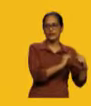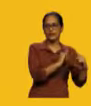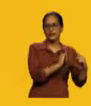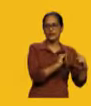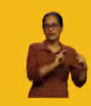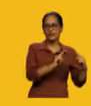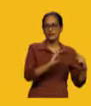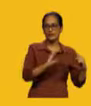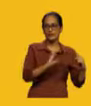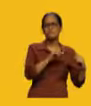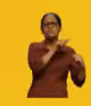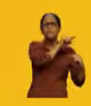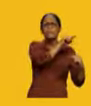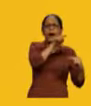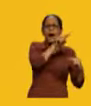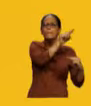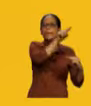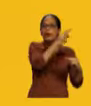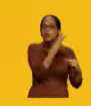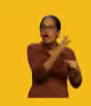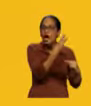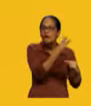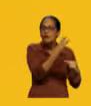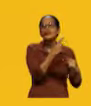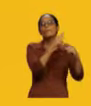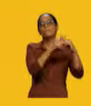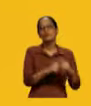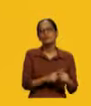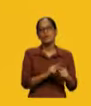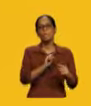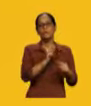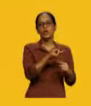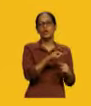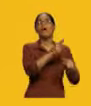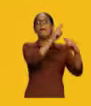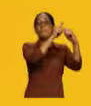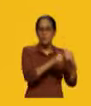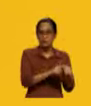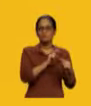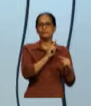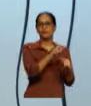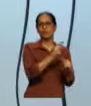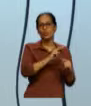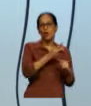risquinhos. Então, x com dois risquinhos à direita é o